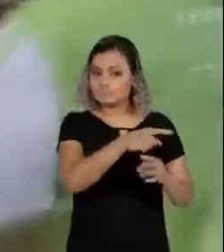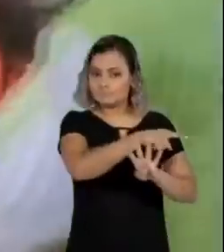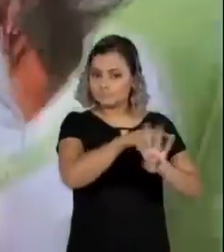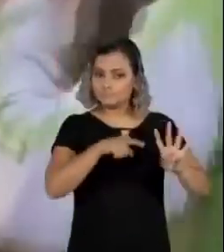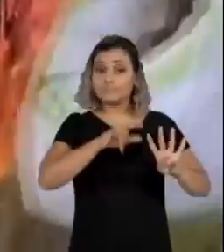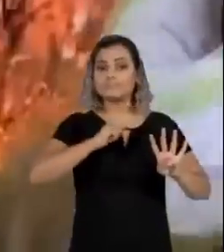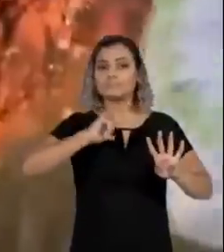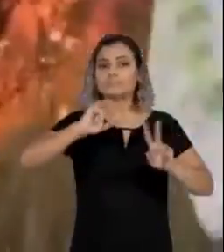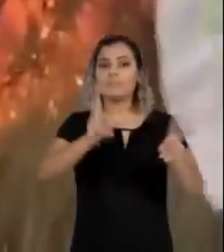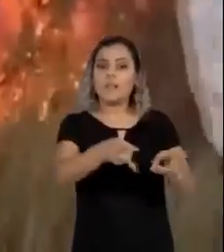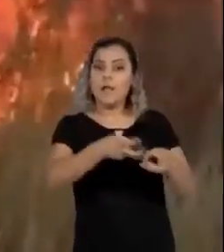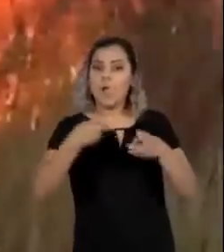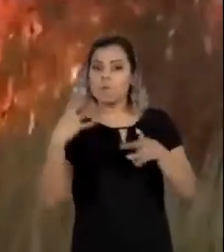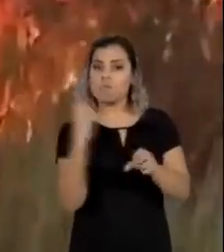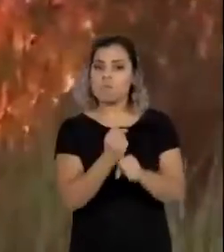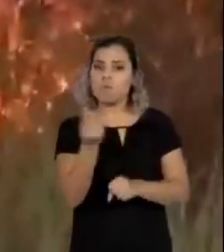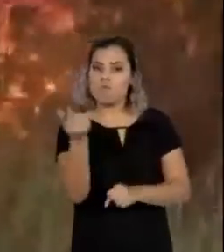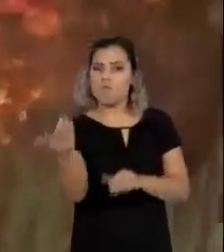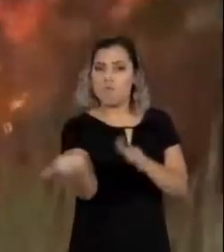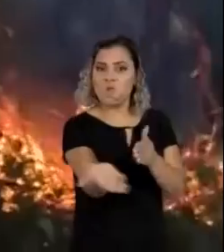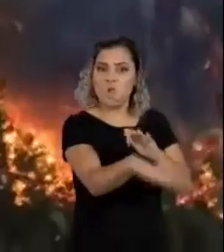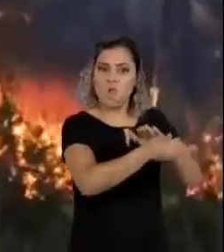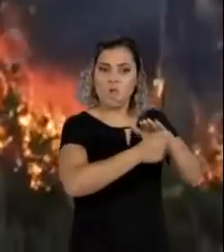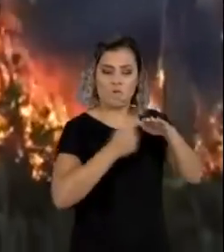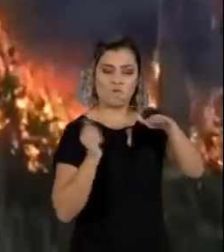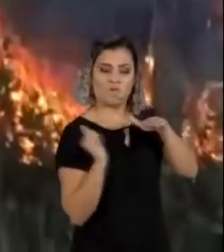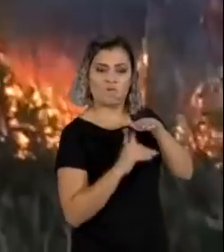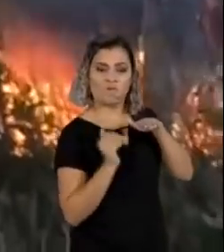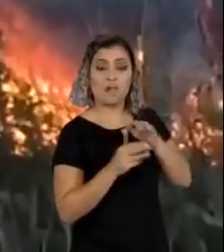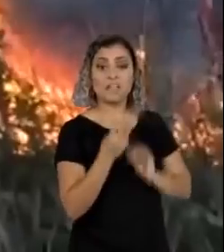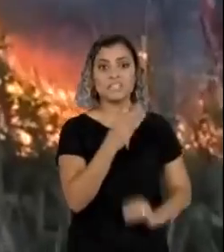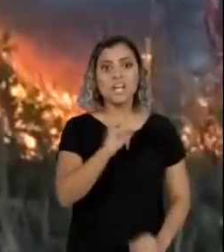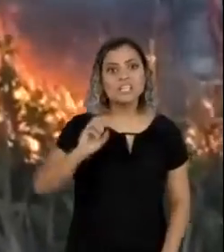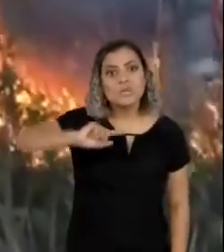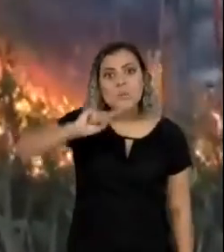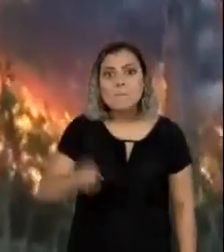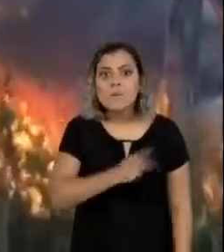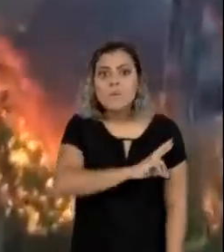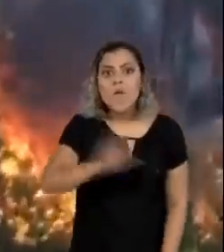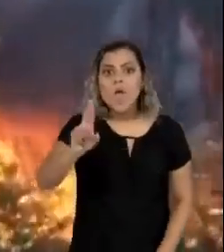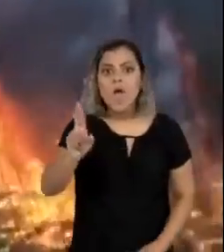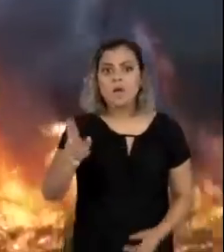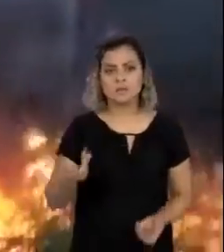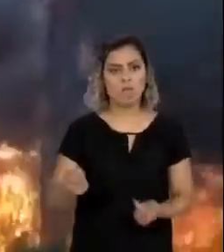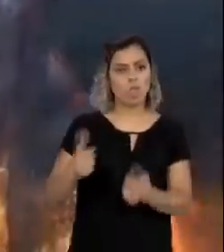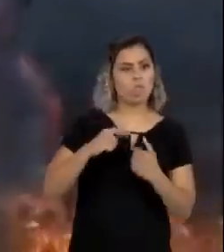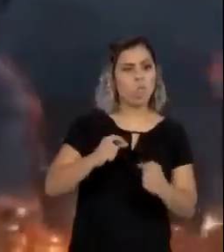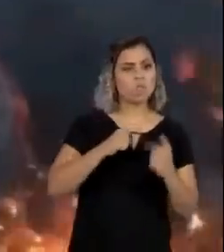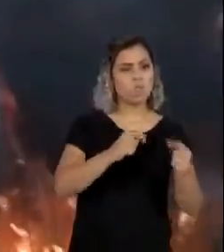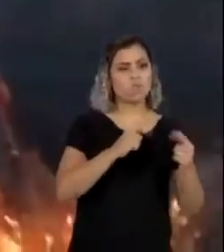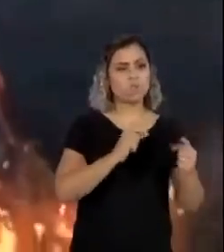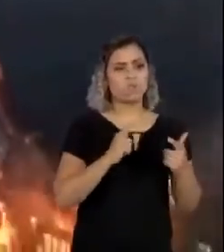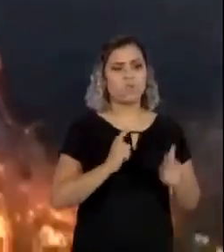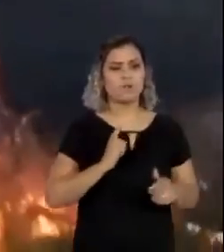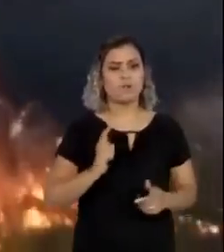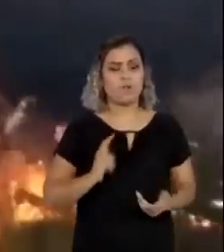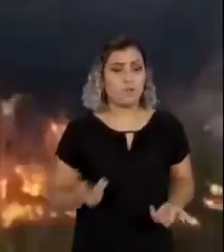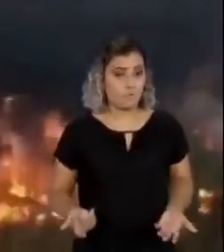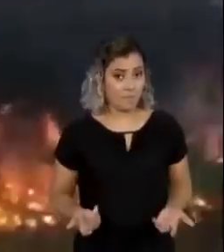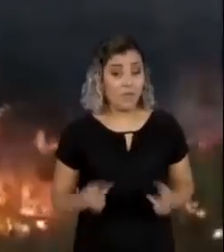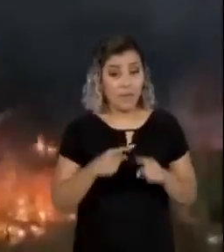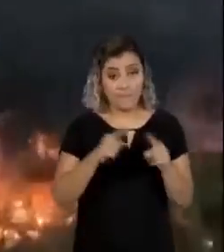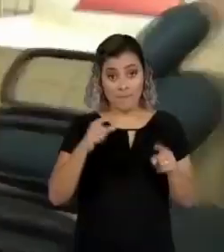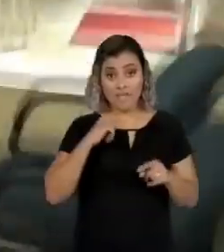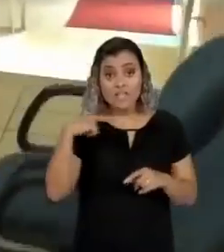lucraram com incêndios, já que teriam recebido R$300 mil em doações, mas só declararam 100 mil. A